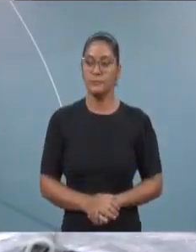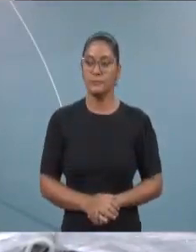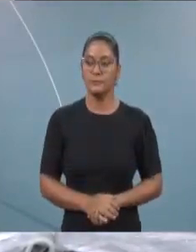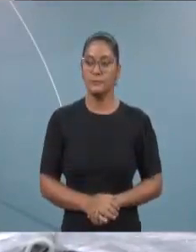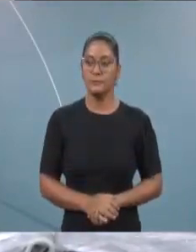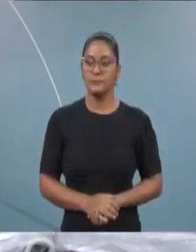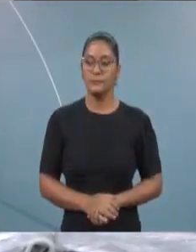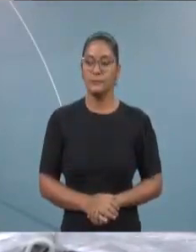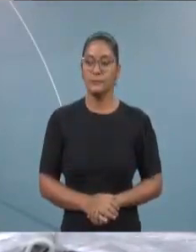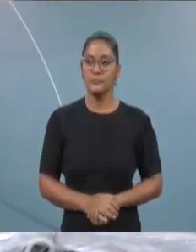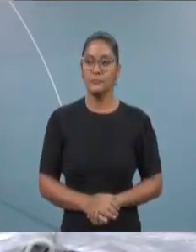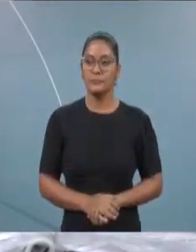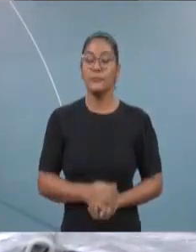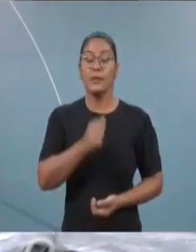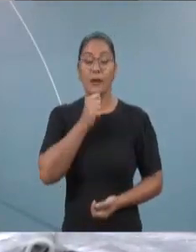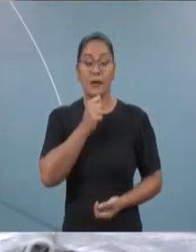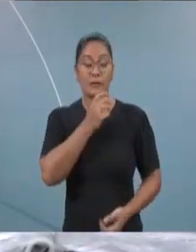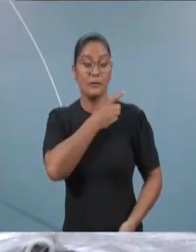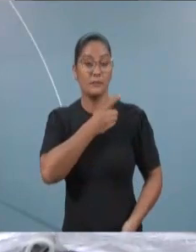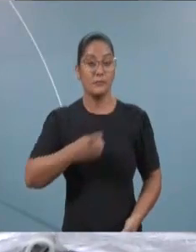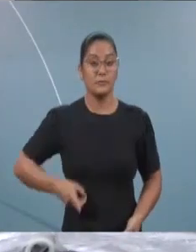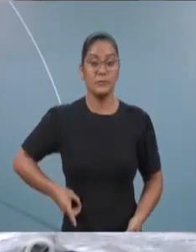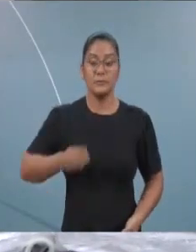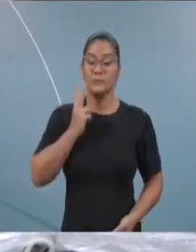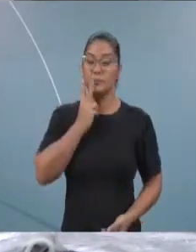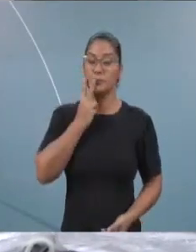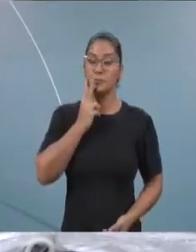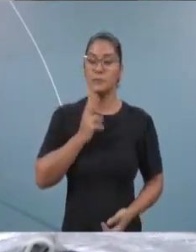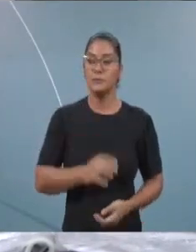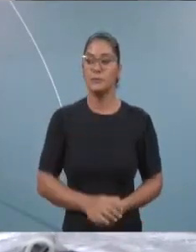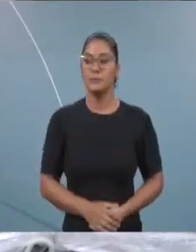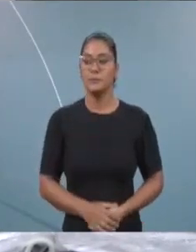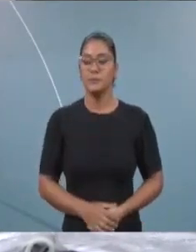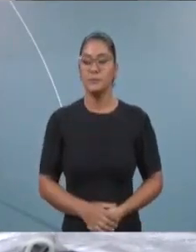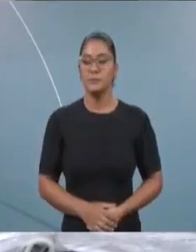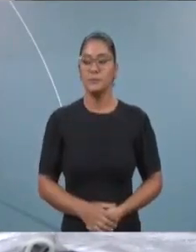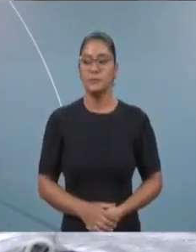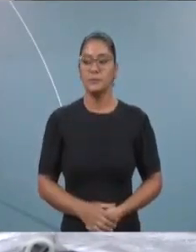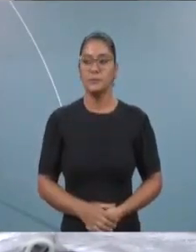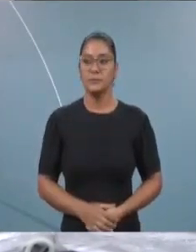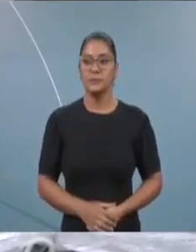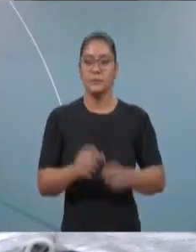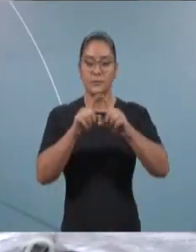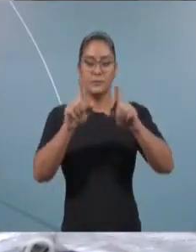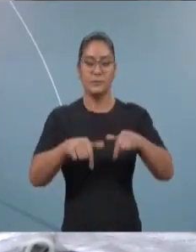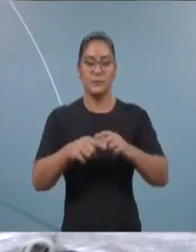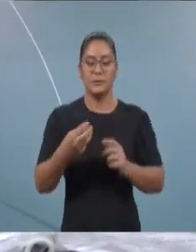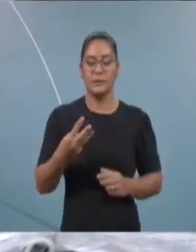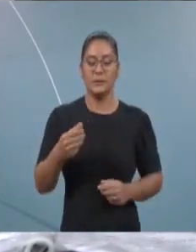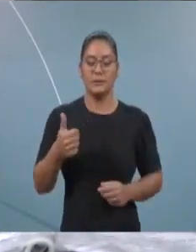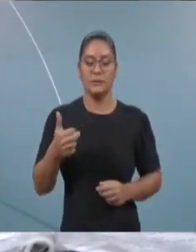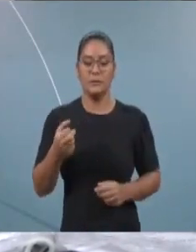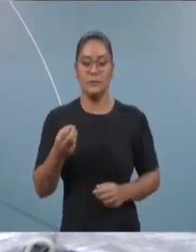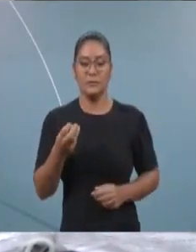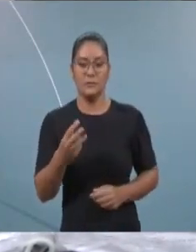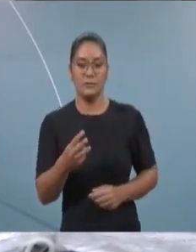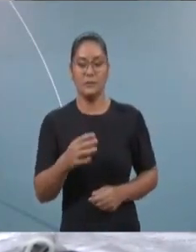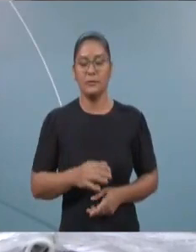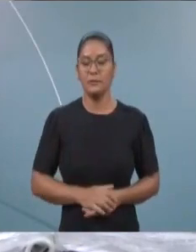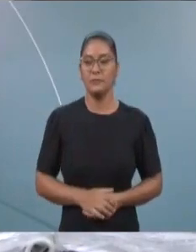original ainda da div ainda deputada de Basílio projeto de lei 32/23